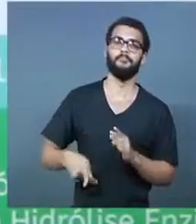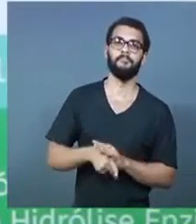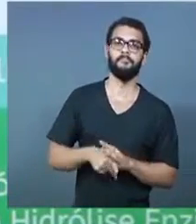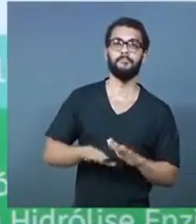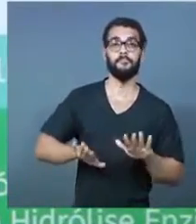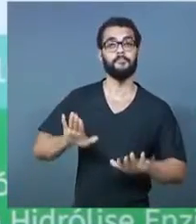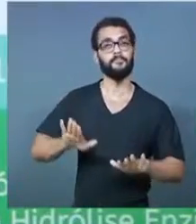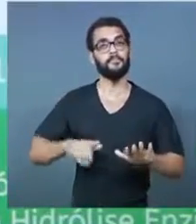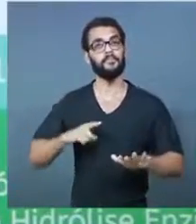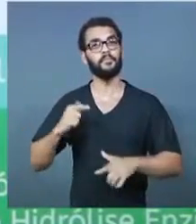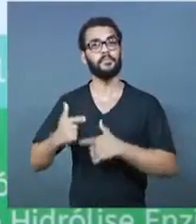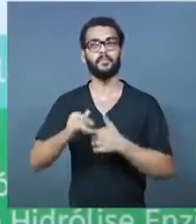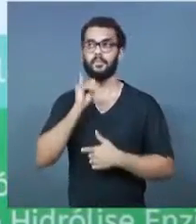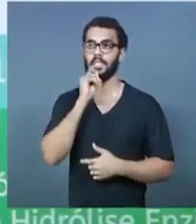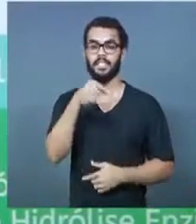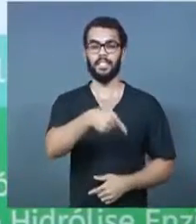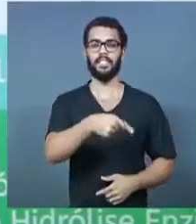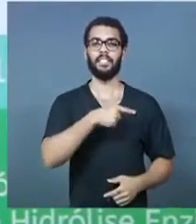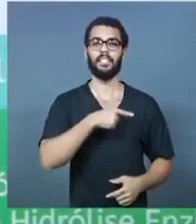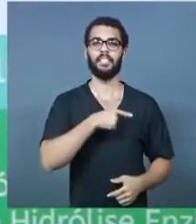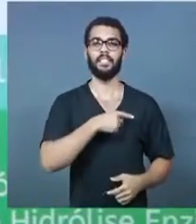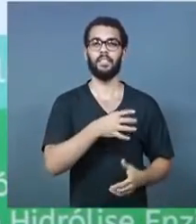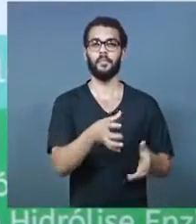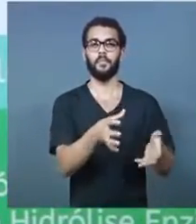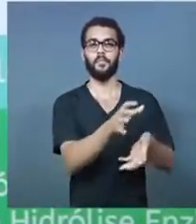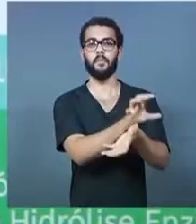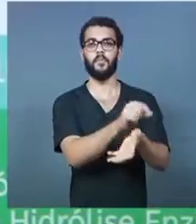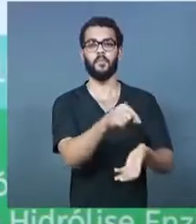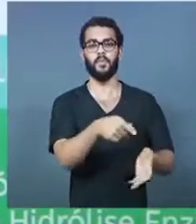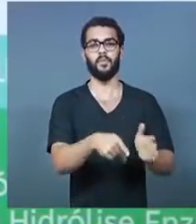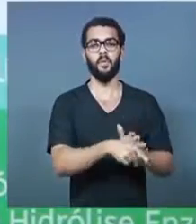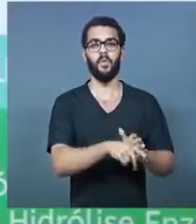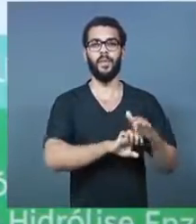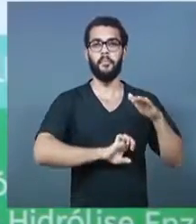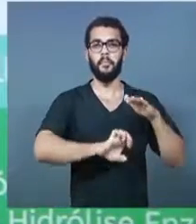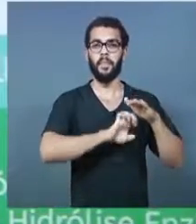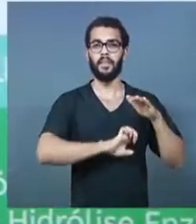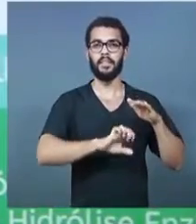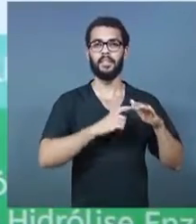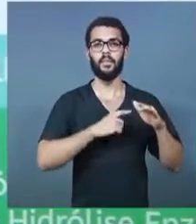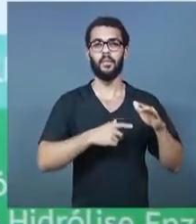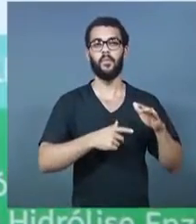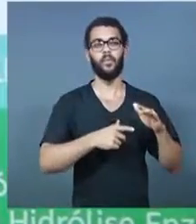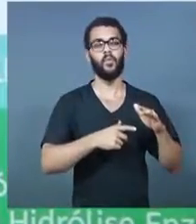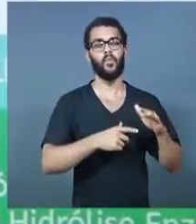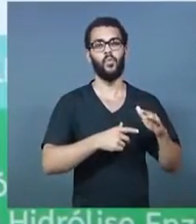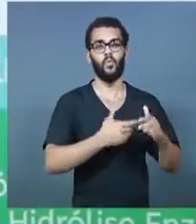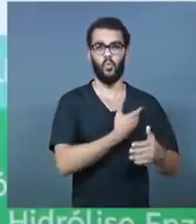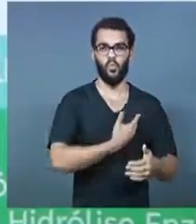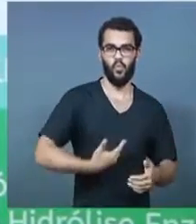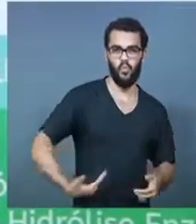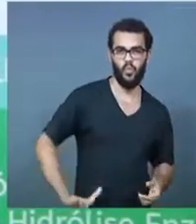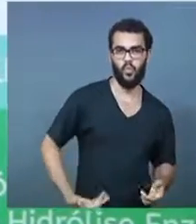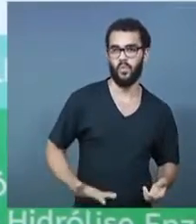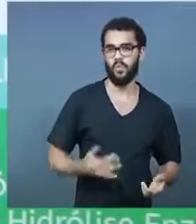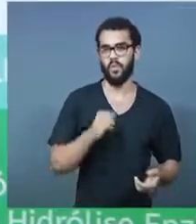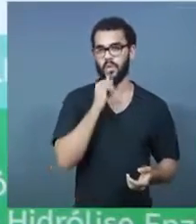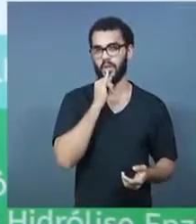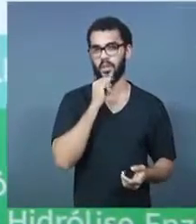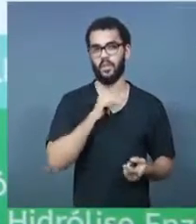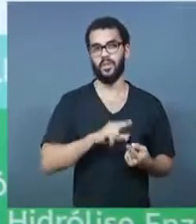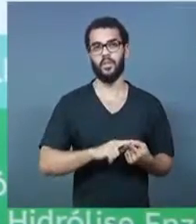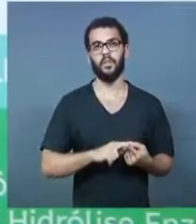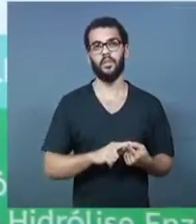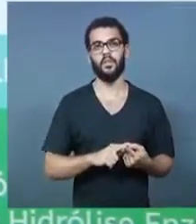exemplo, aqui a gente tem muita gente que vem de empresas que são governamentais, né, na verdade, por exemplo,